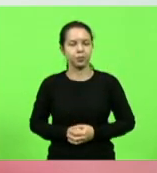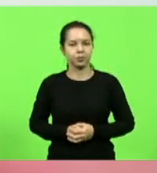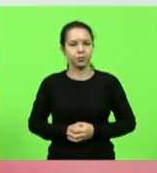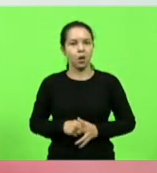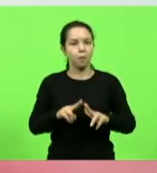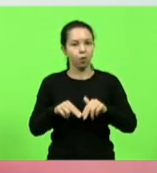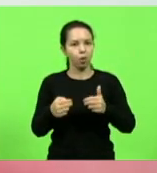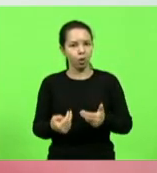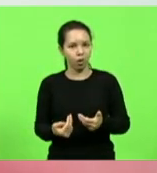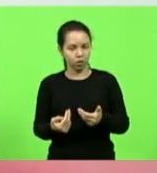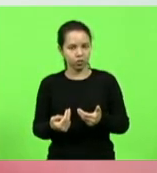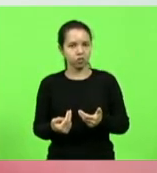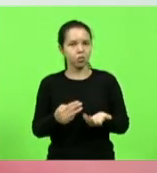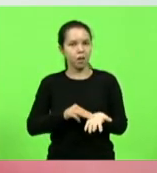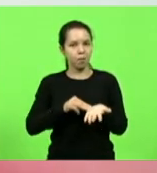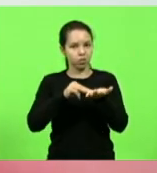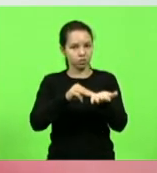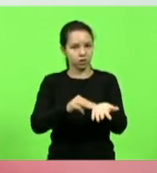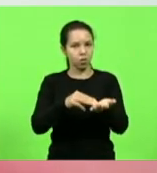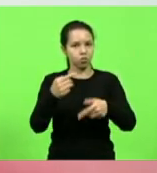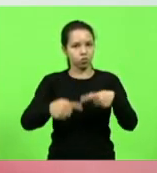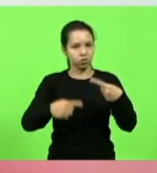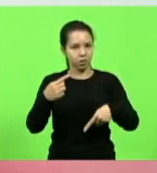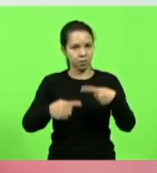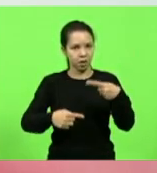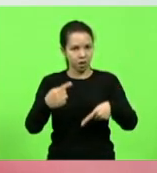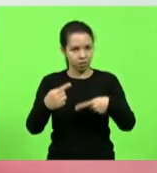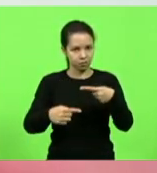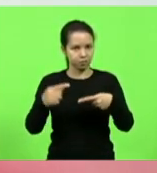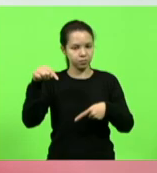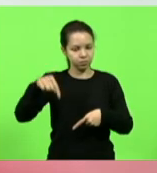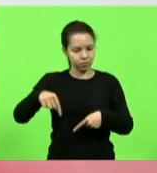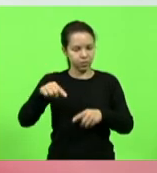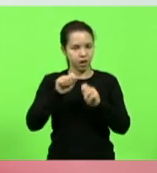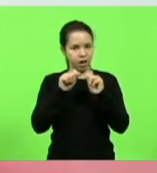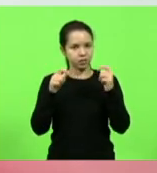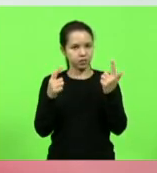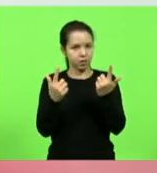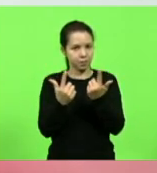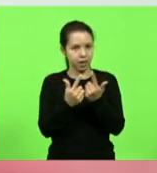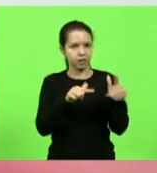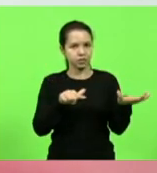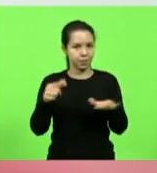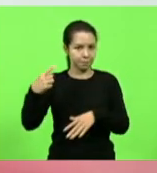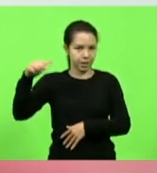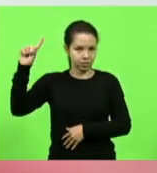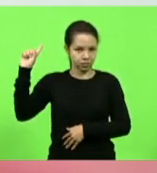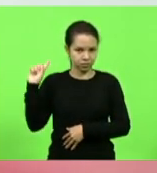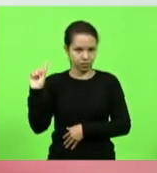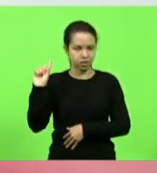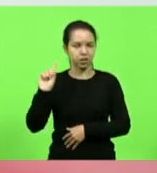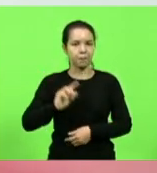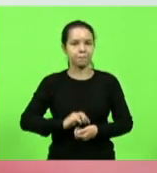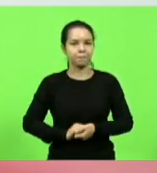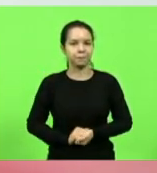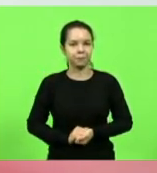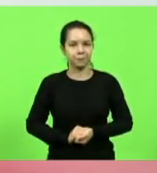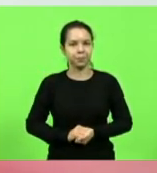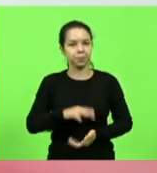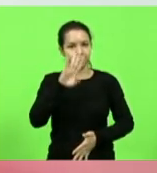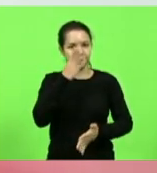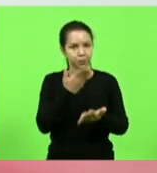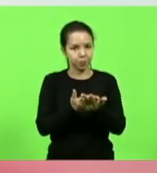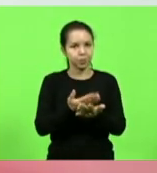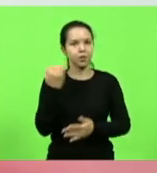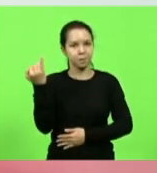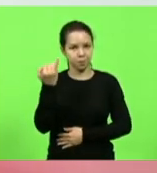uma moção, de um debate que aconteceu na Assembleia na semana que passou, e acredito que seja muito